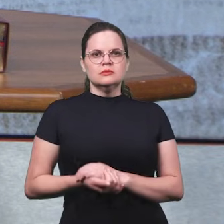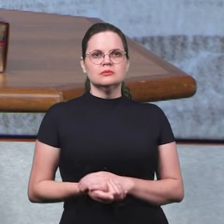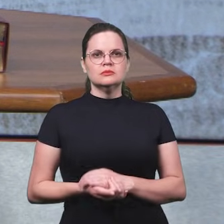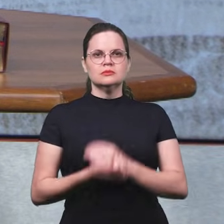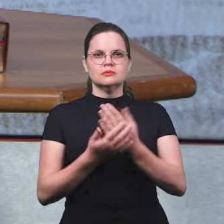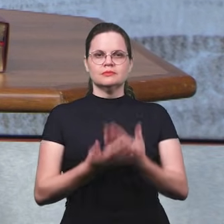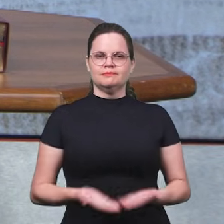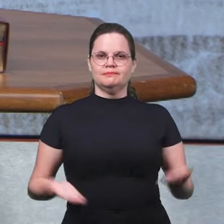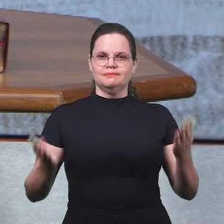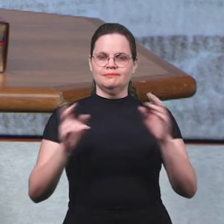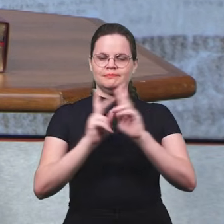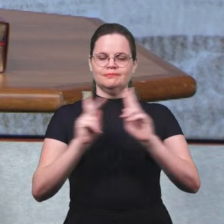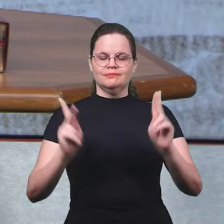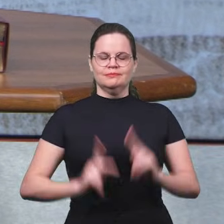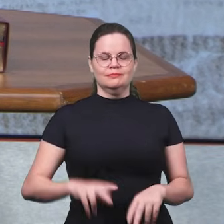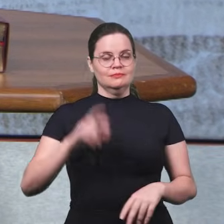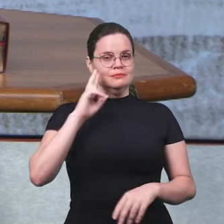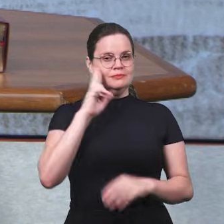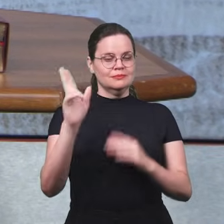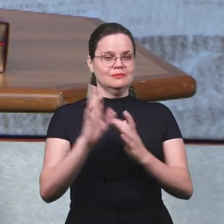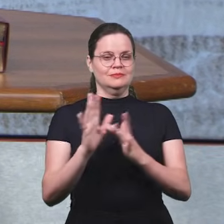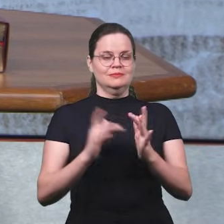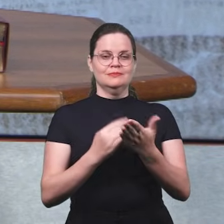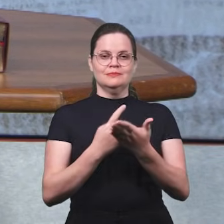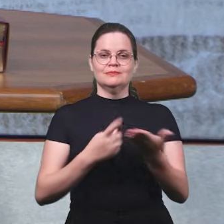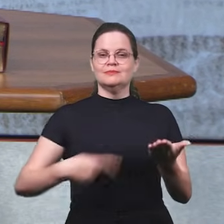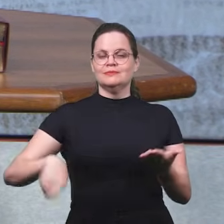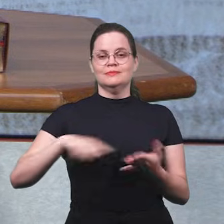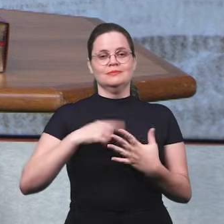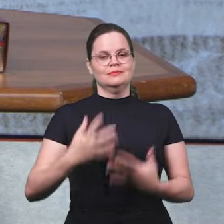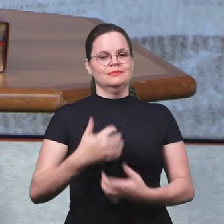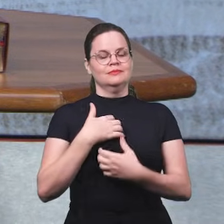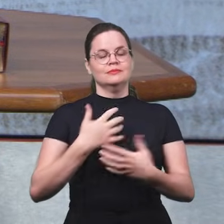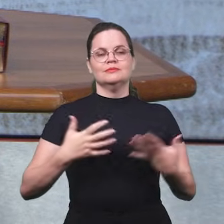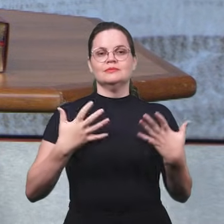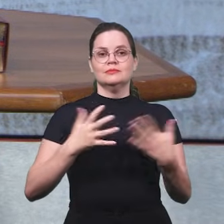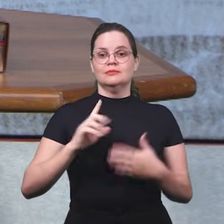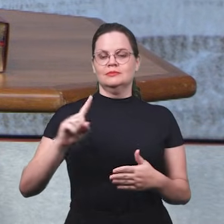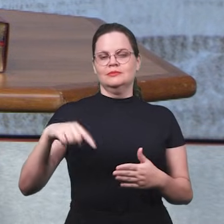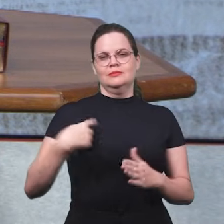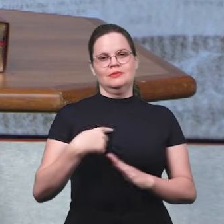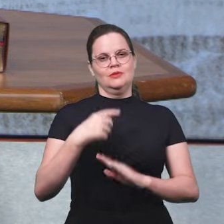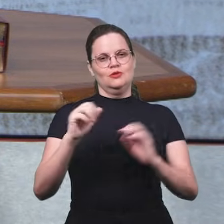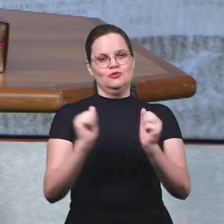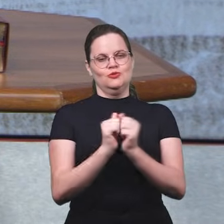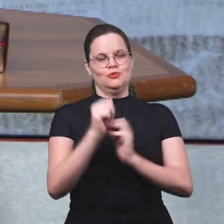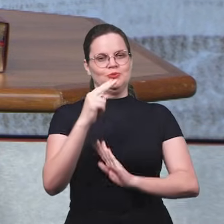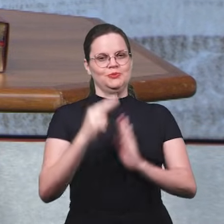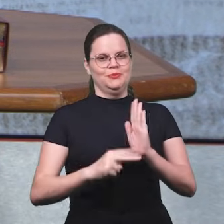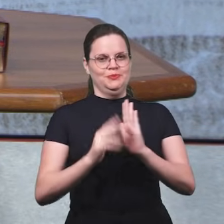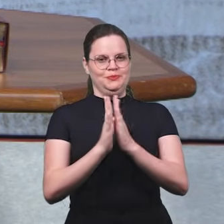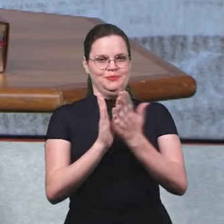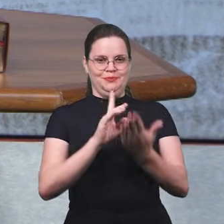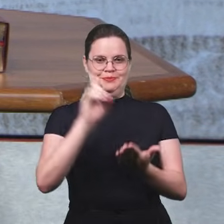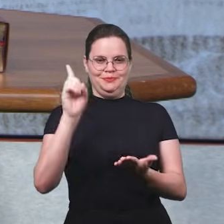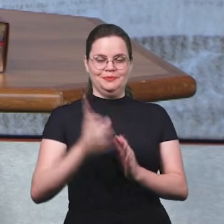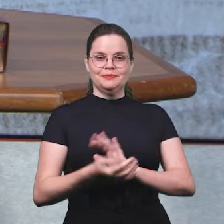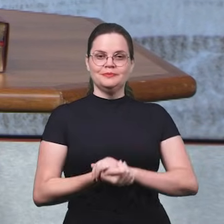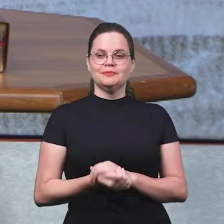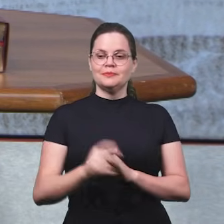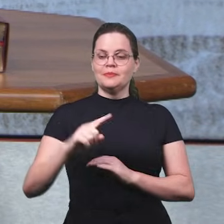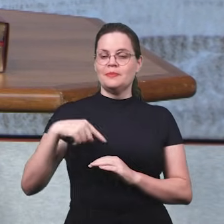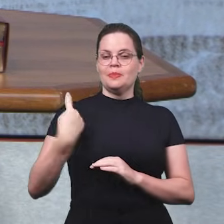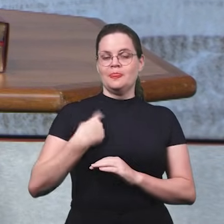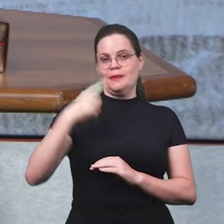A paz do Senhor Jesus a todos, é uma alegria estarmos juntos no nosso programa Leitura da Bíblia. Temos